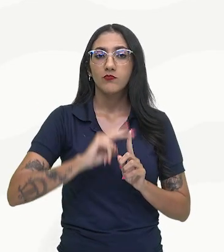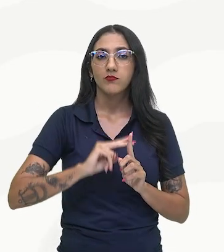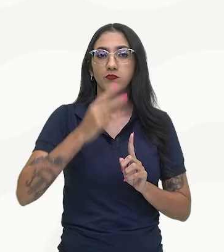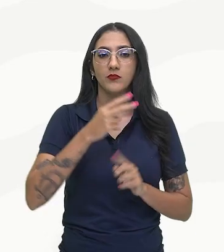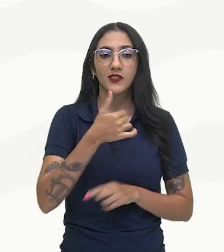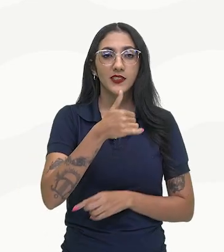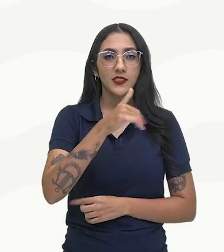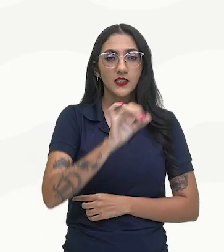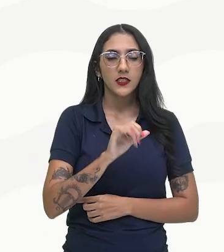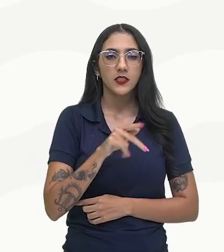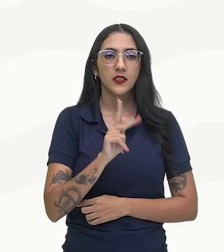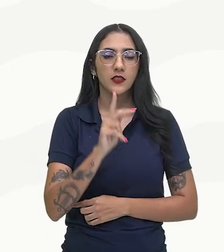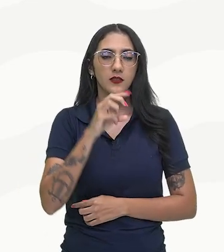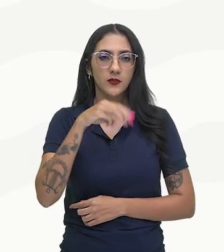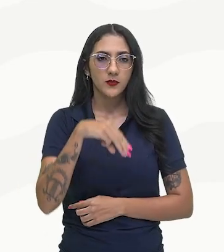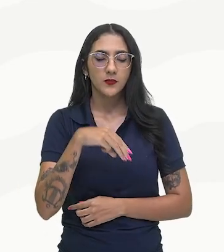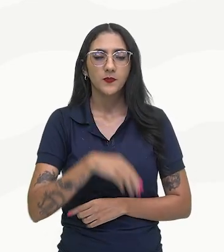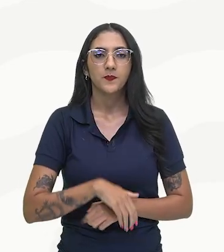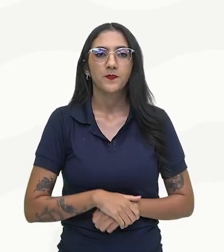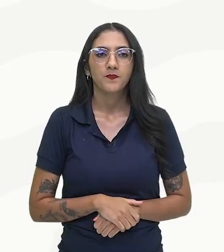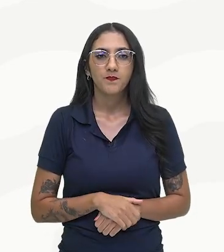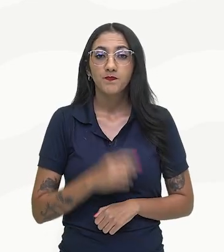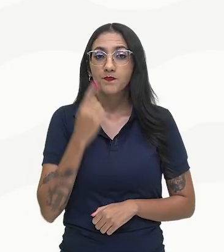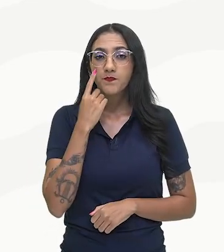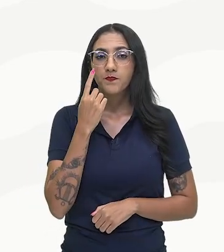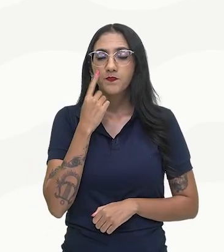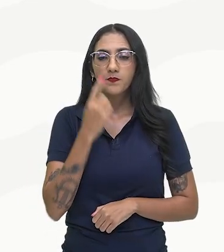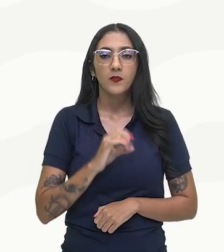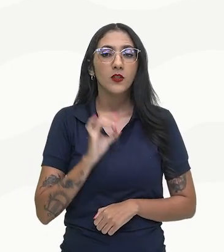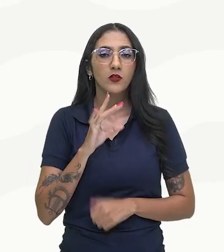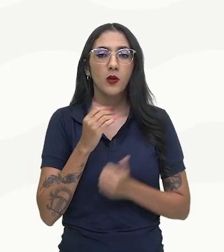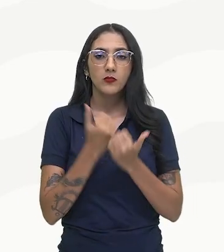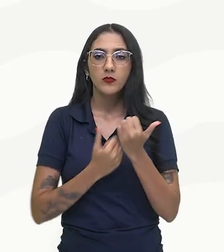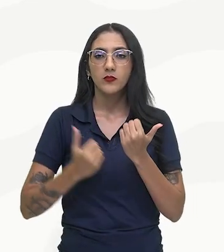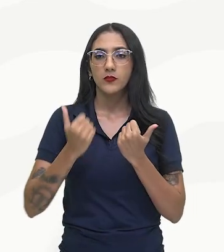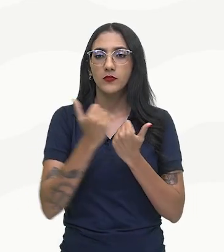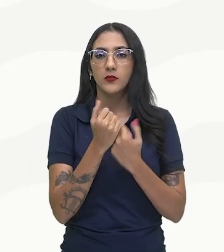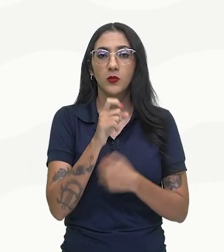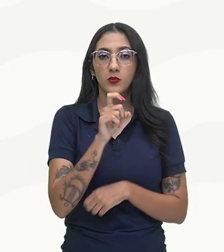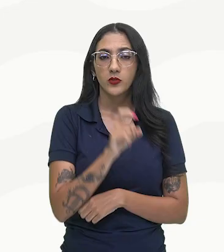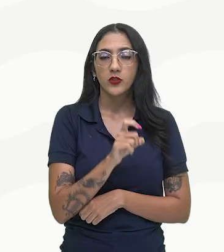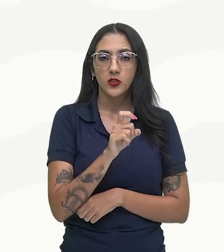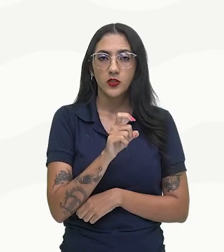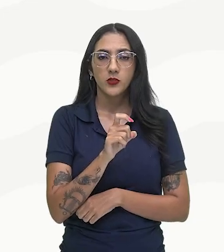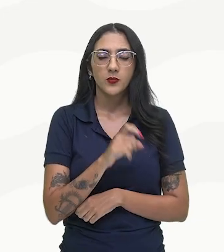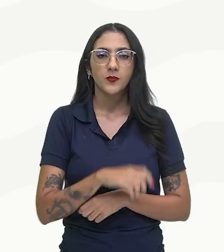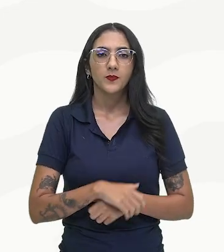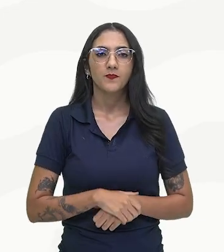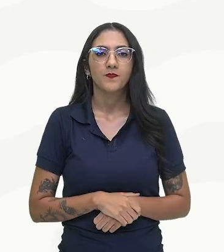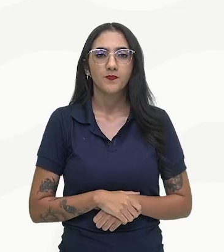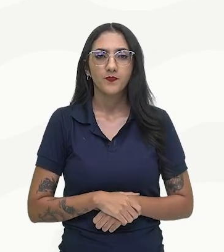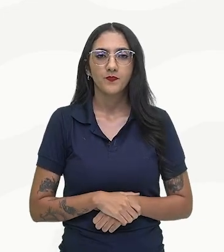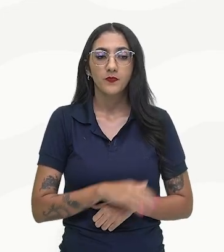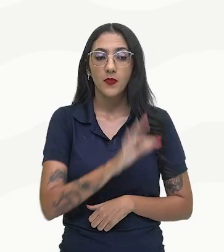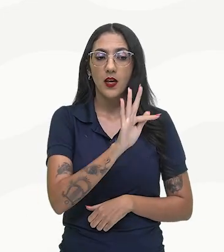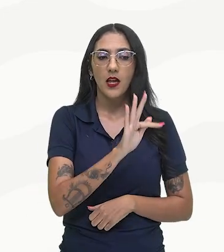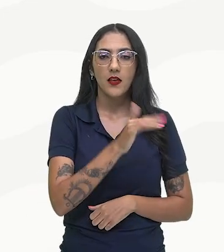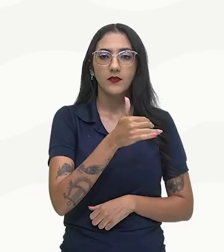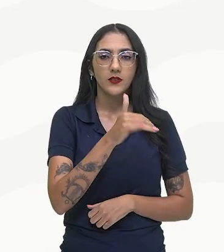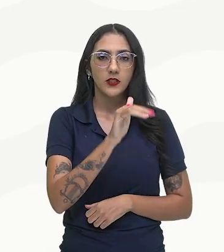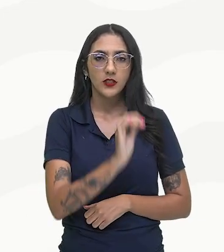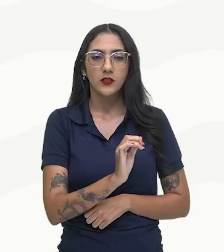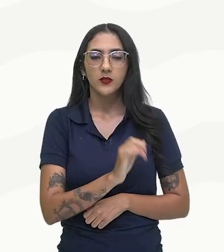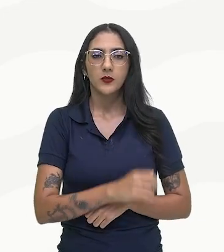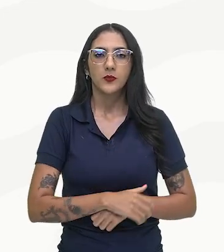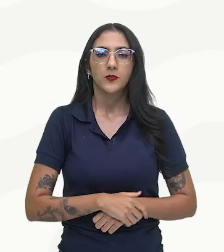fazer? Onde tiver x na função, a gente vai substituir por 10. Então, f de 10 vai ser